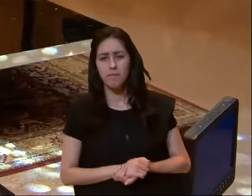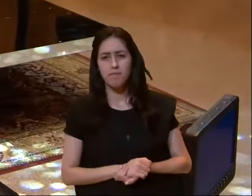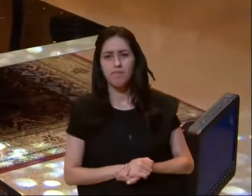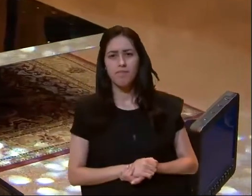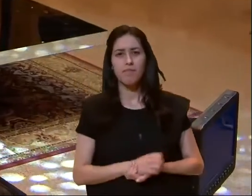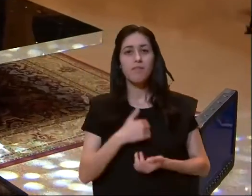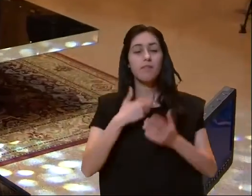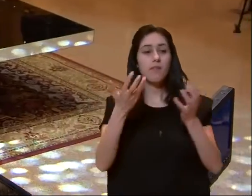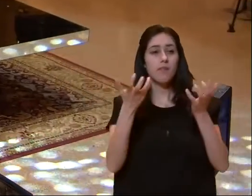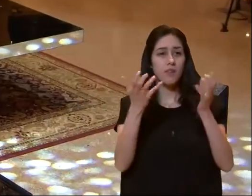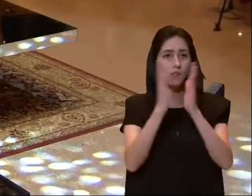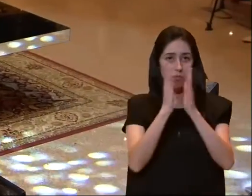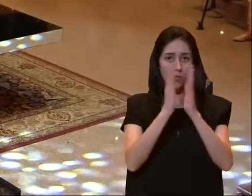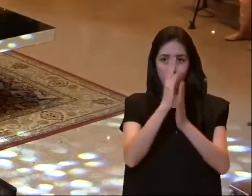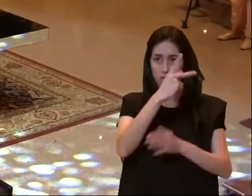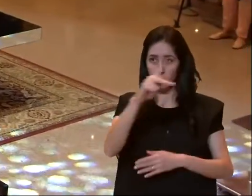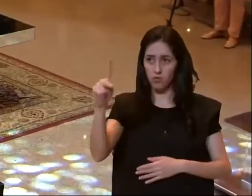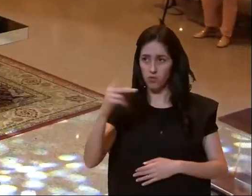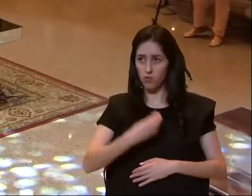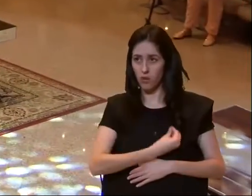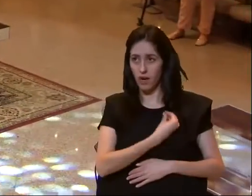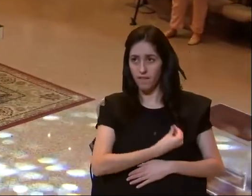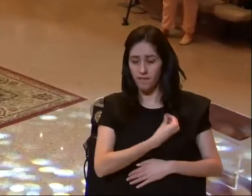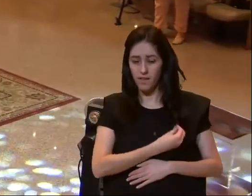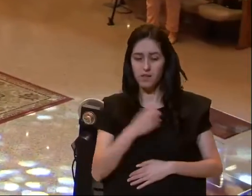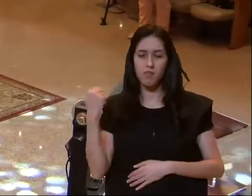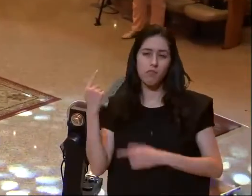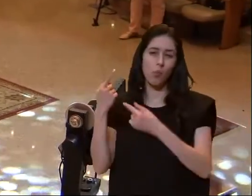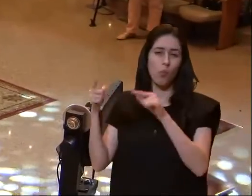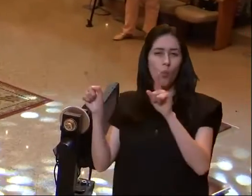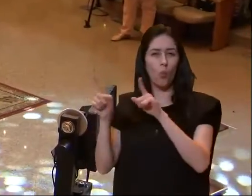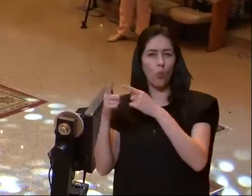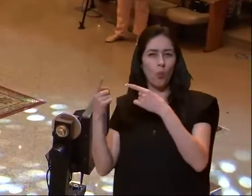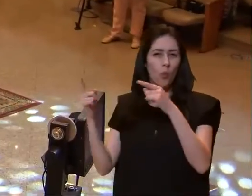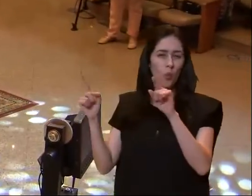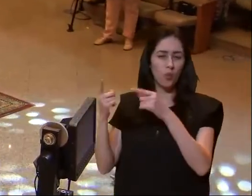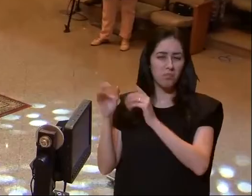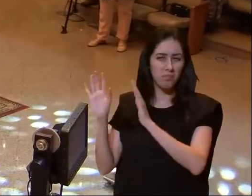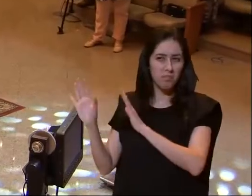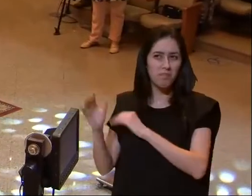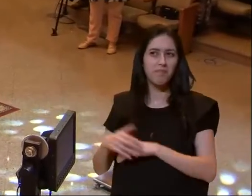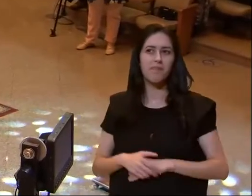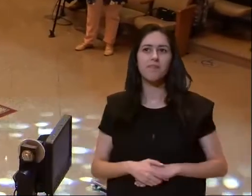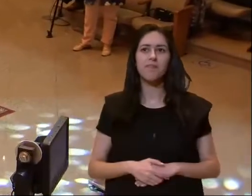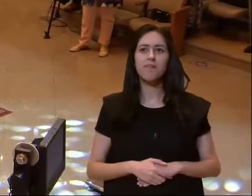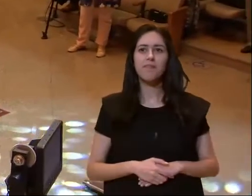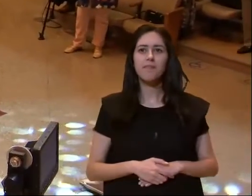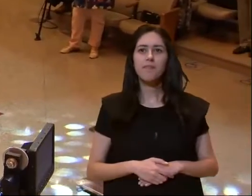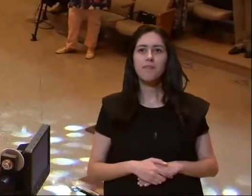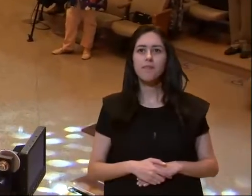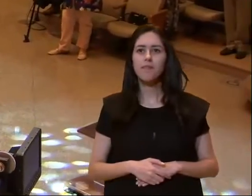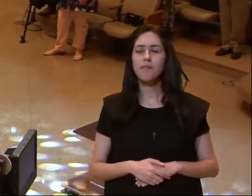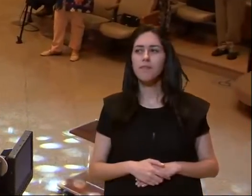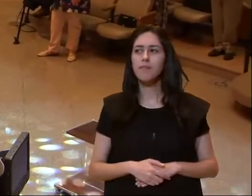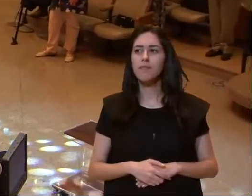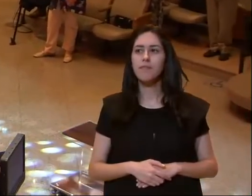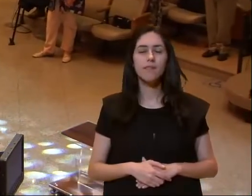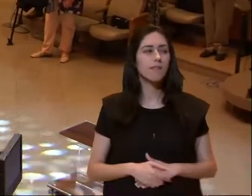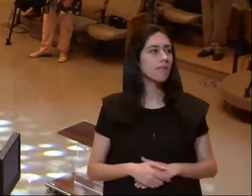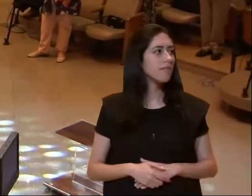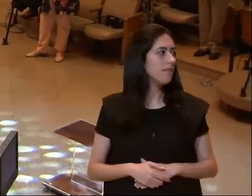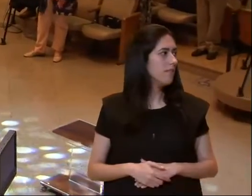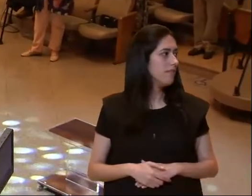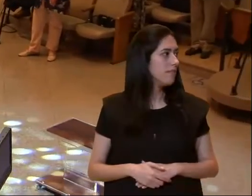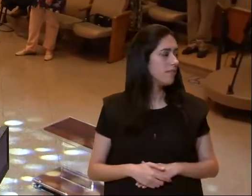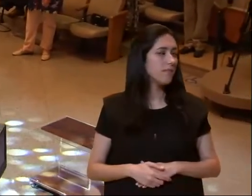Eu quero orar pela sua vida agora, enquanto a música está tocando. Quero pedir, se